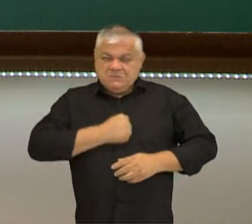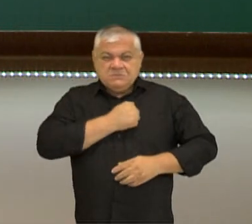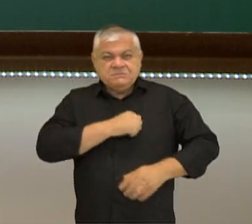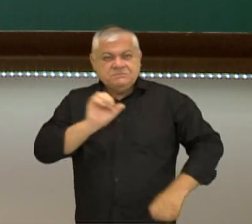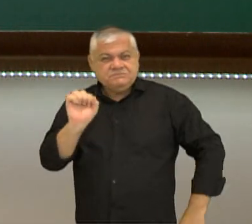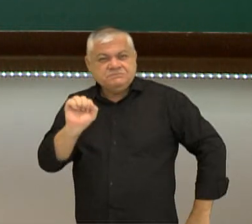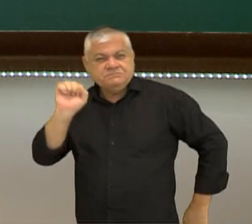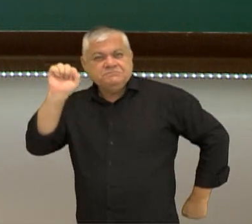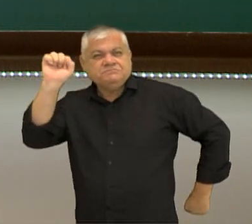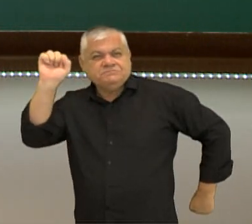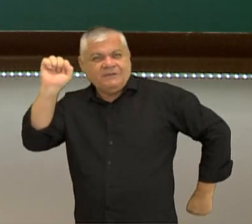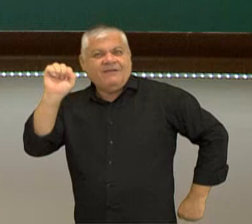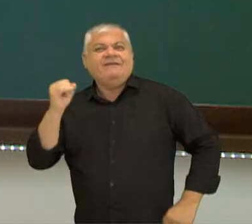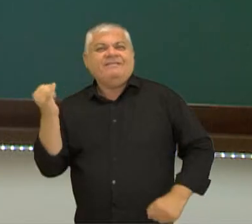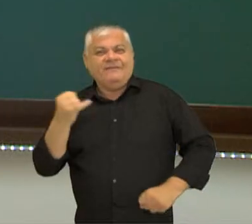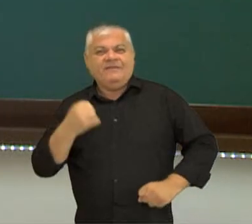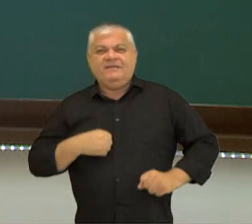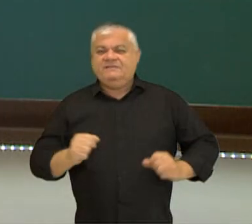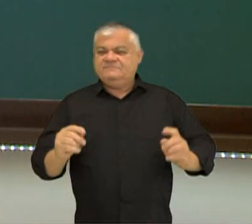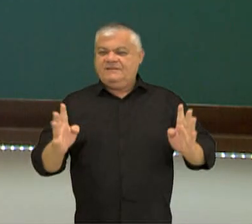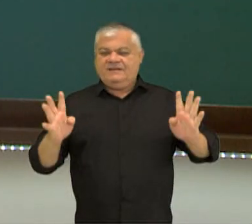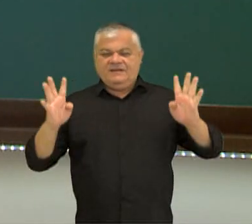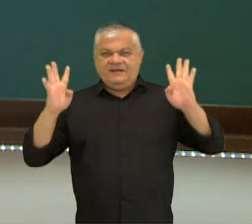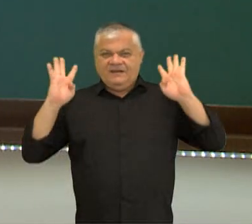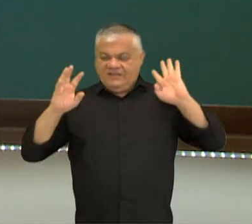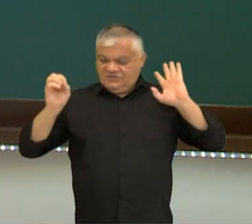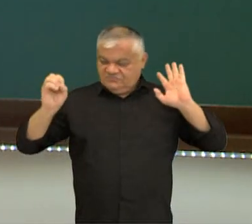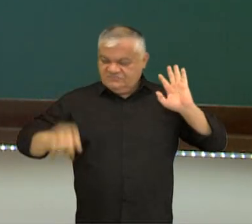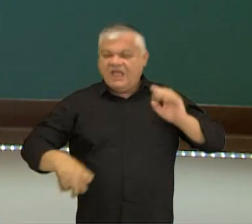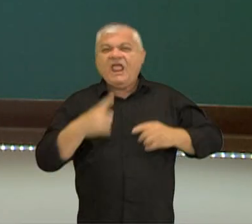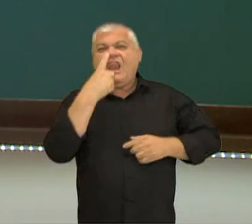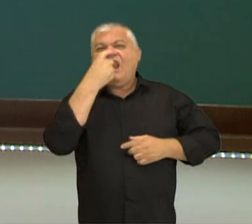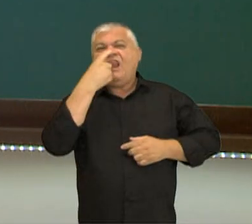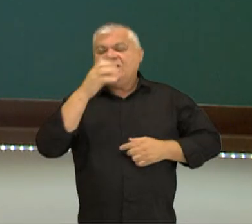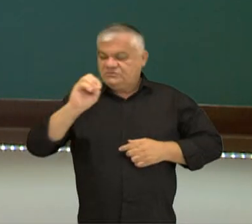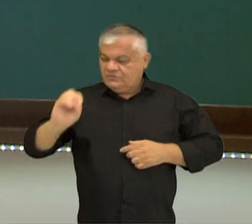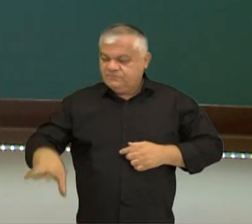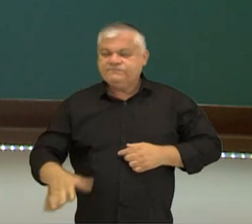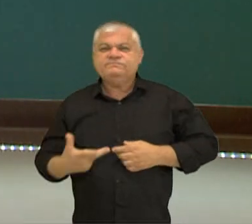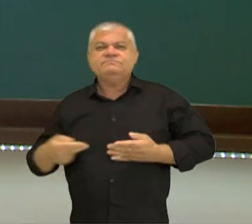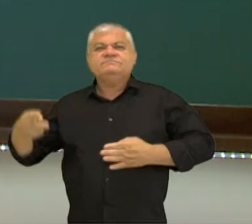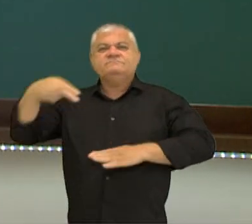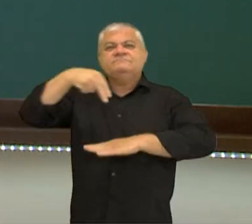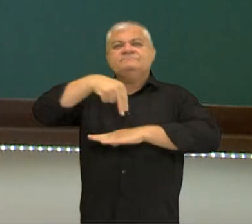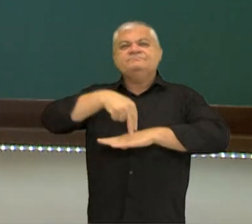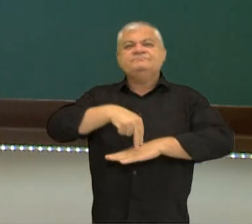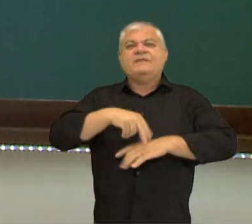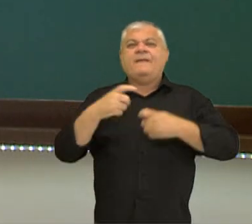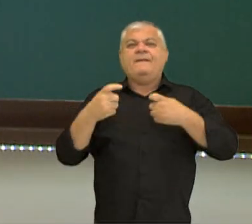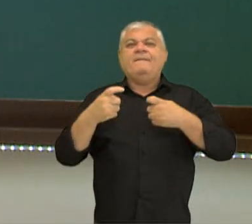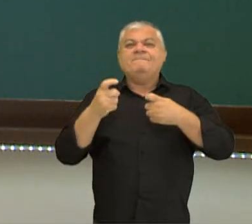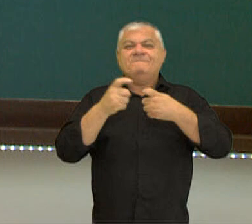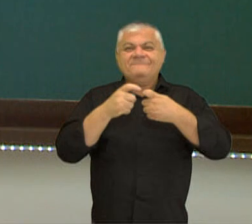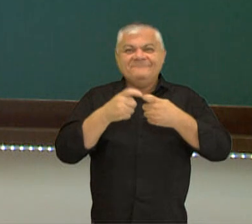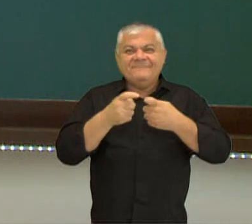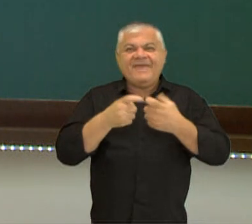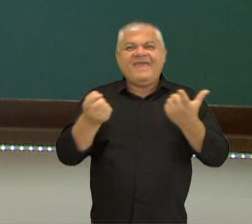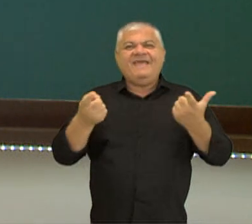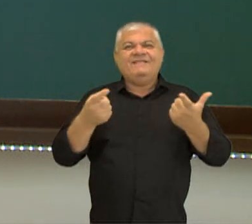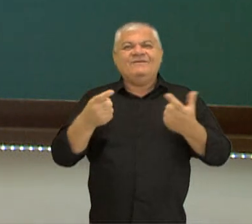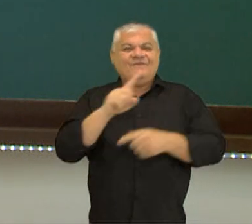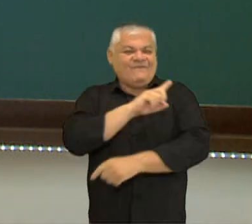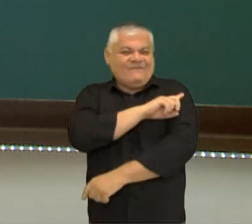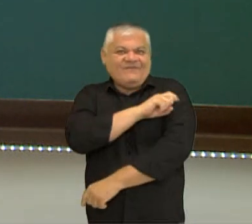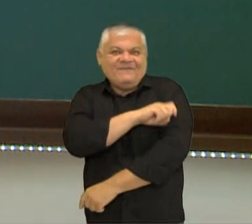os super-heróis, né, e coloca na lixeirinha e coloca os nossos médicos e enfermeiros como os verdadeiros heróis da